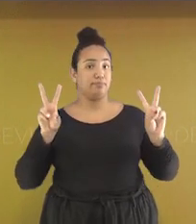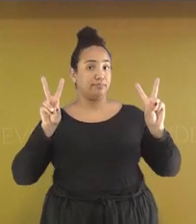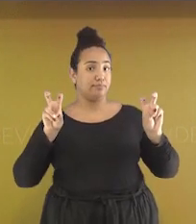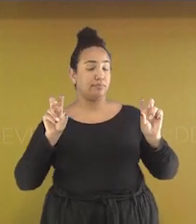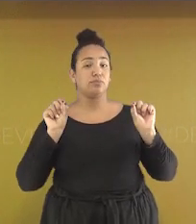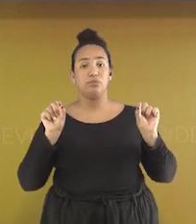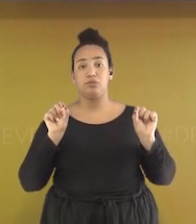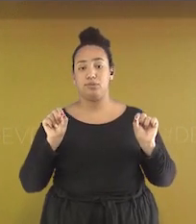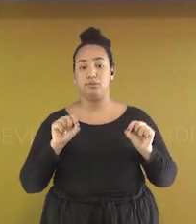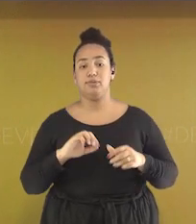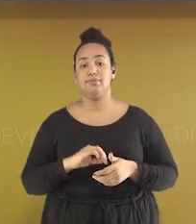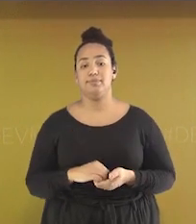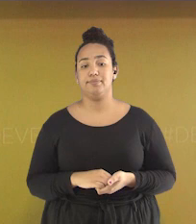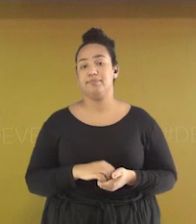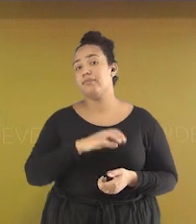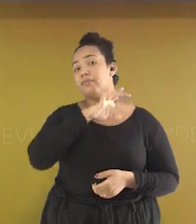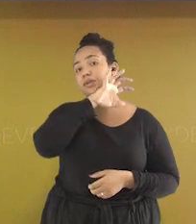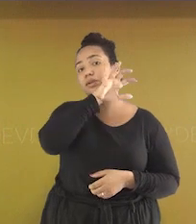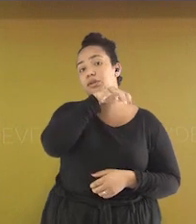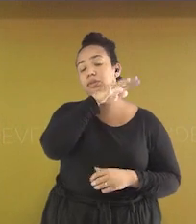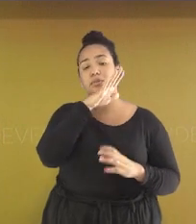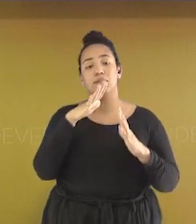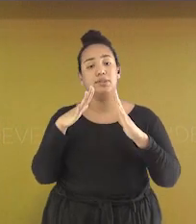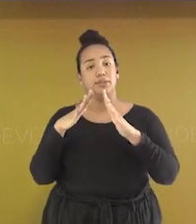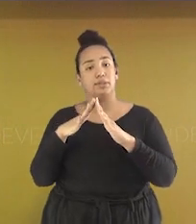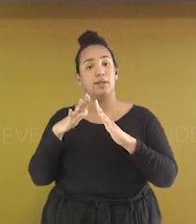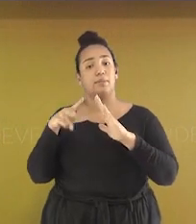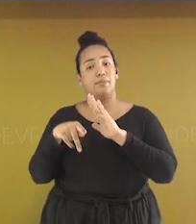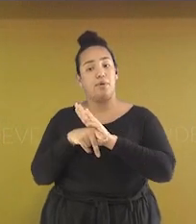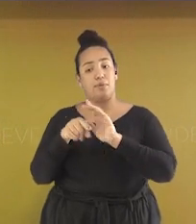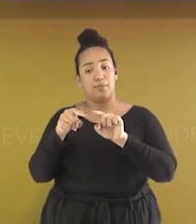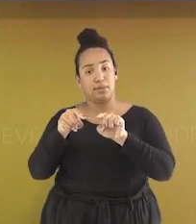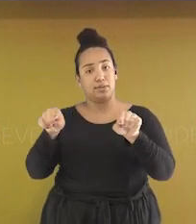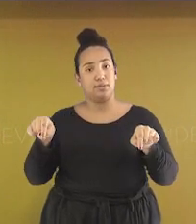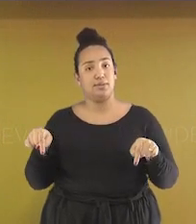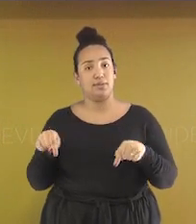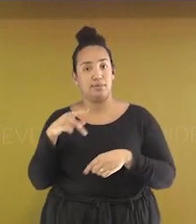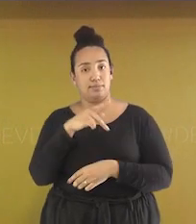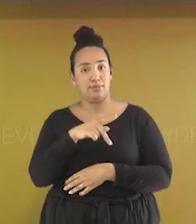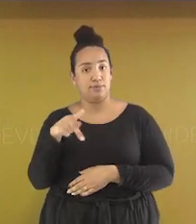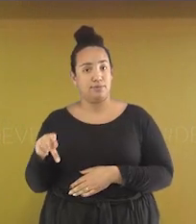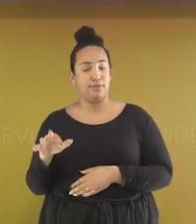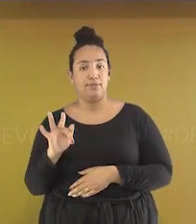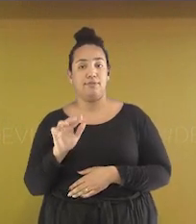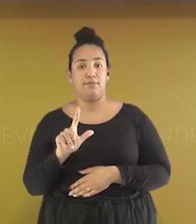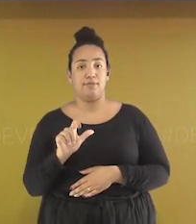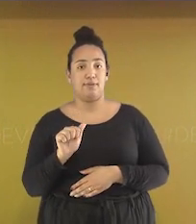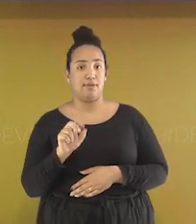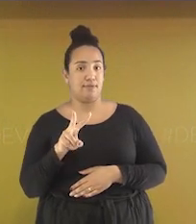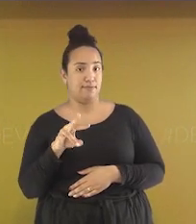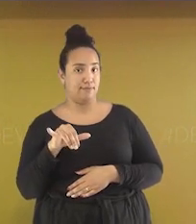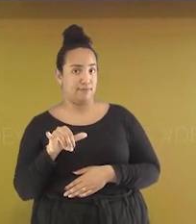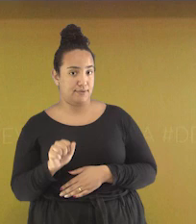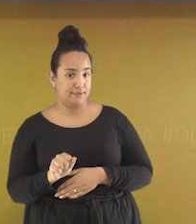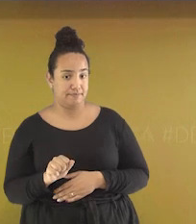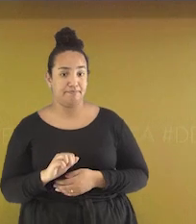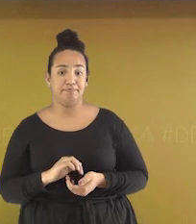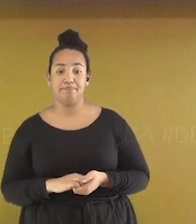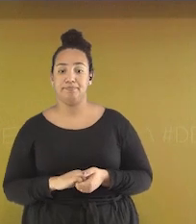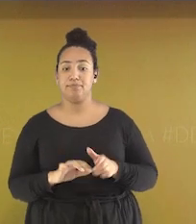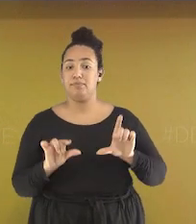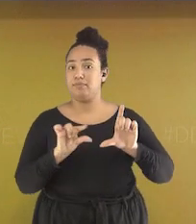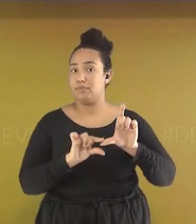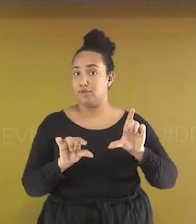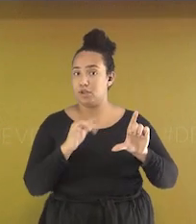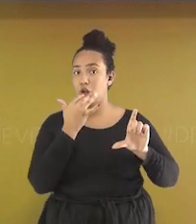Bom, o título desse gráfico pode ser Os Animais de Estimação da Turma da Professora Flávia. Na legenda